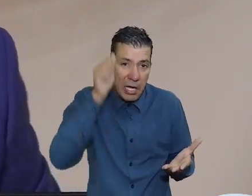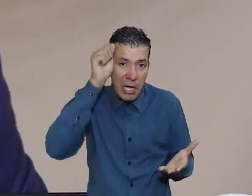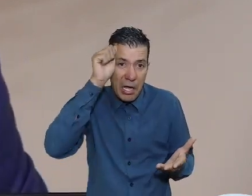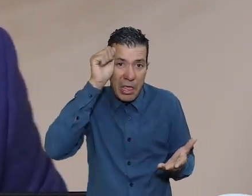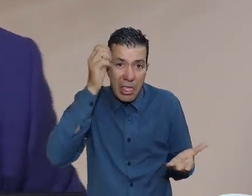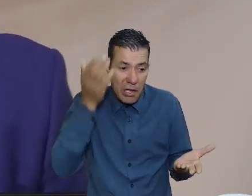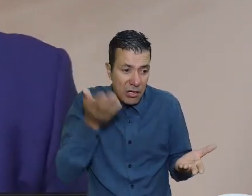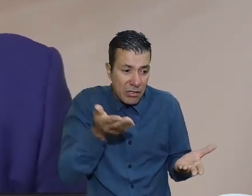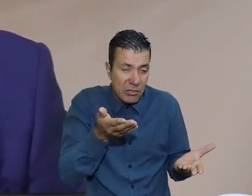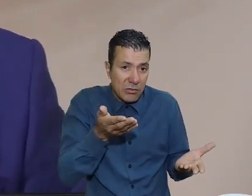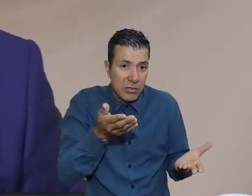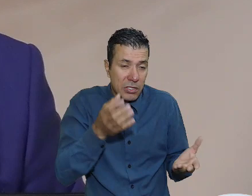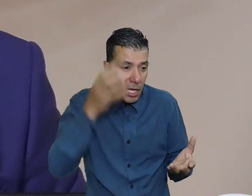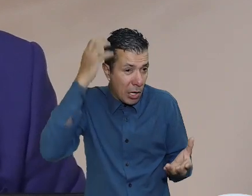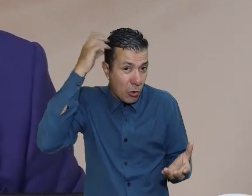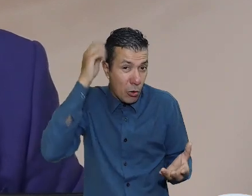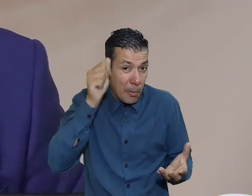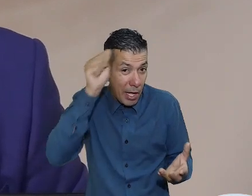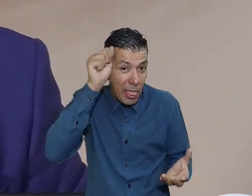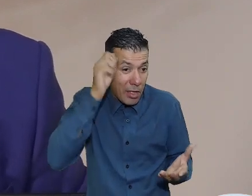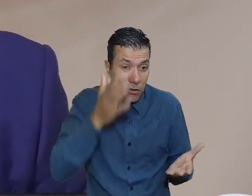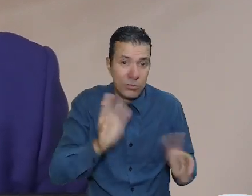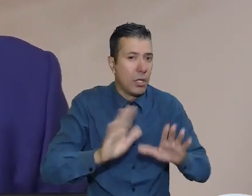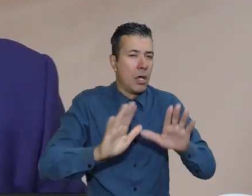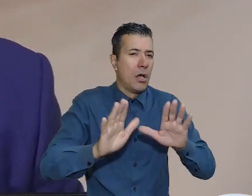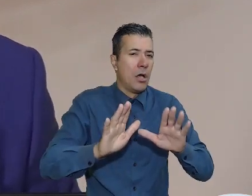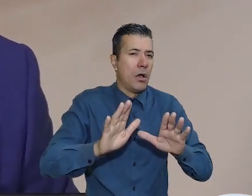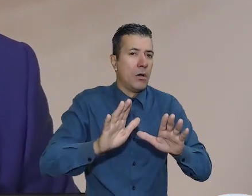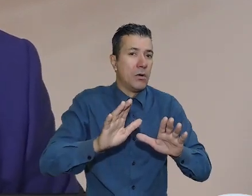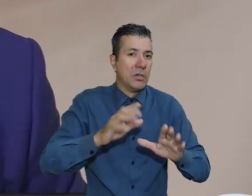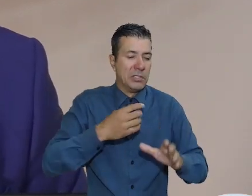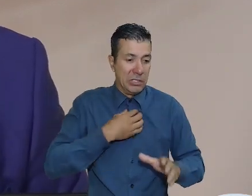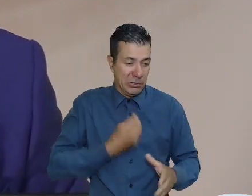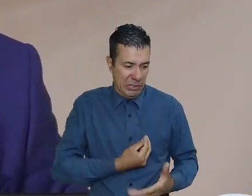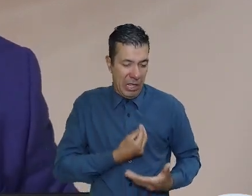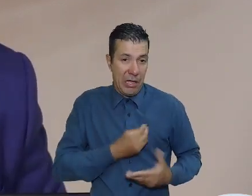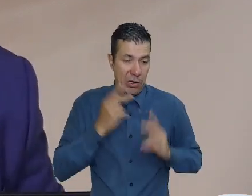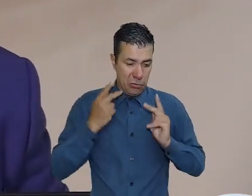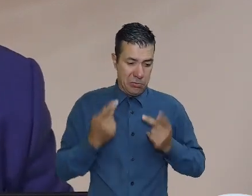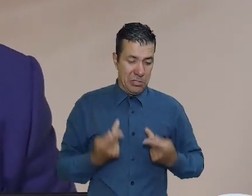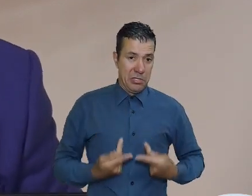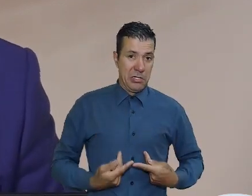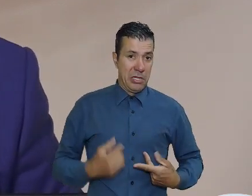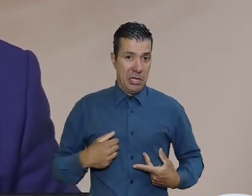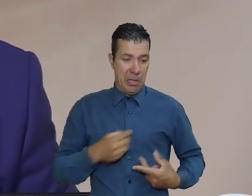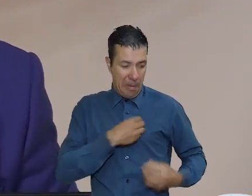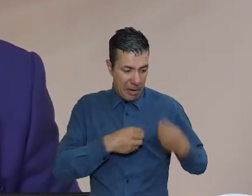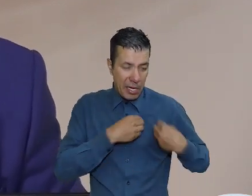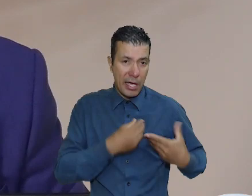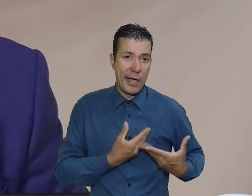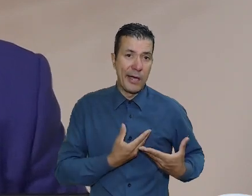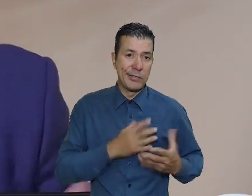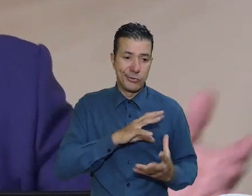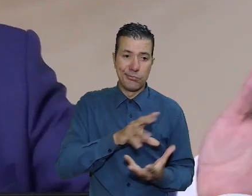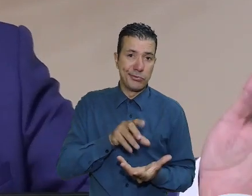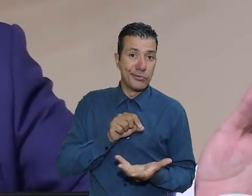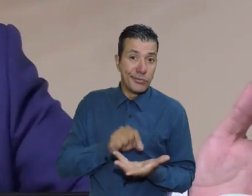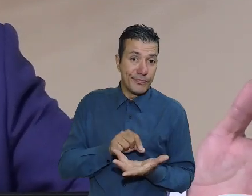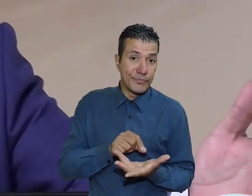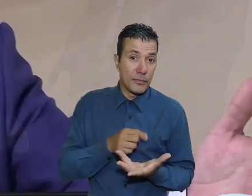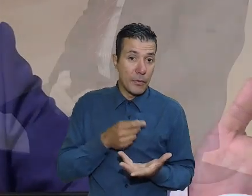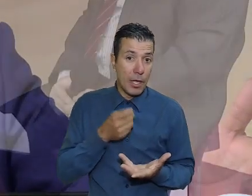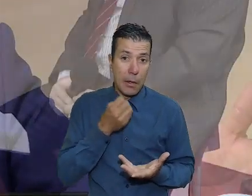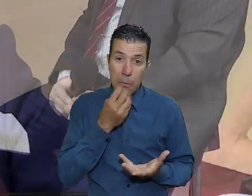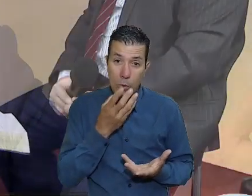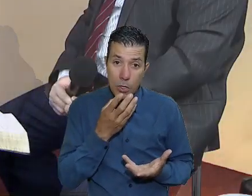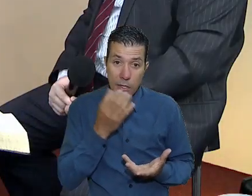não herdou a culpa de Adão, Margarete. Você herdou a natureza pecaminosa. Mas você quer saber da boa notícia de hoje? A boa notícia que eu e